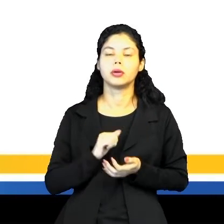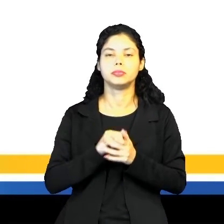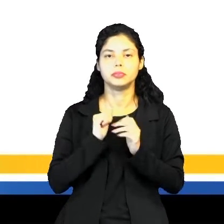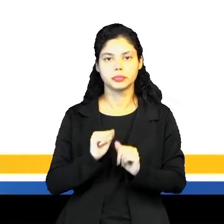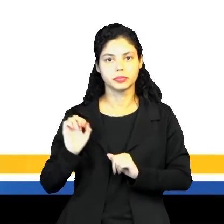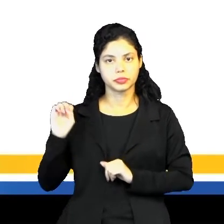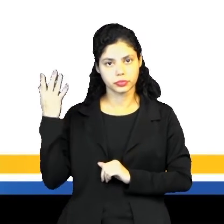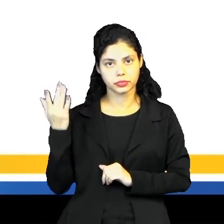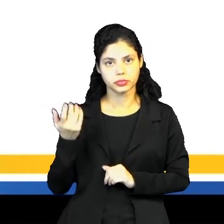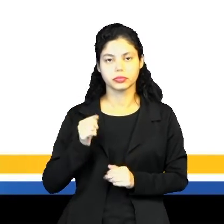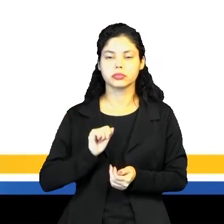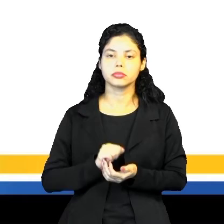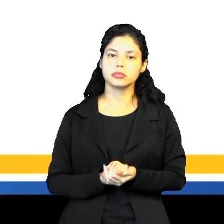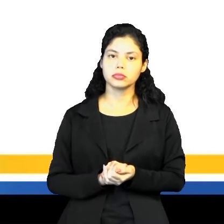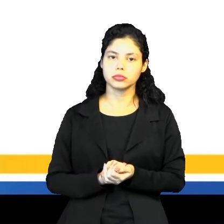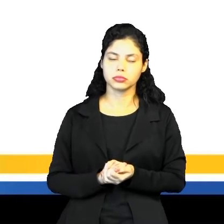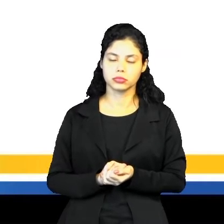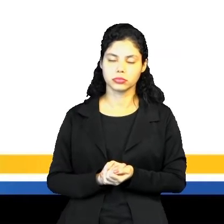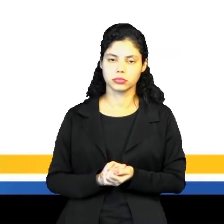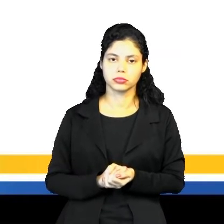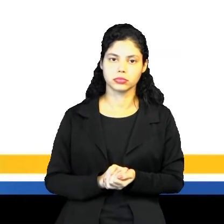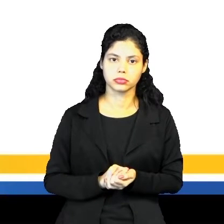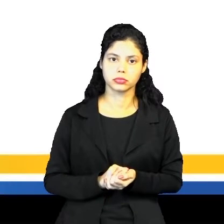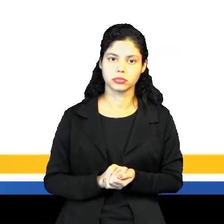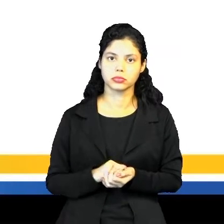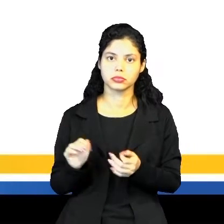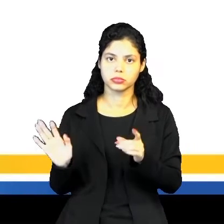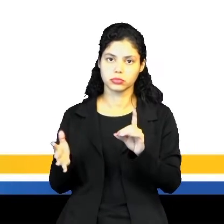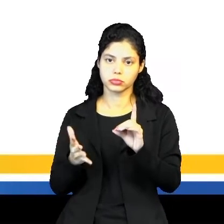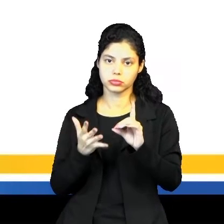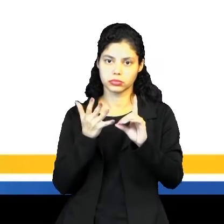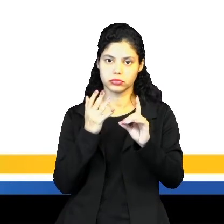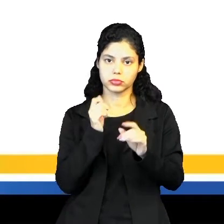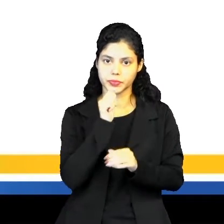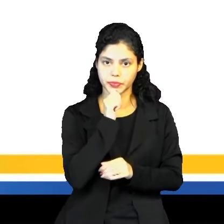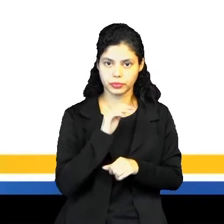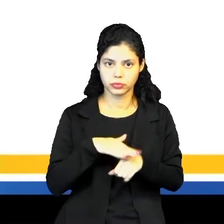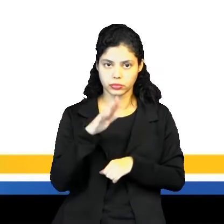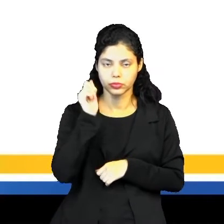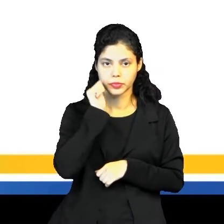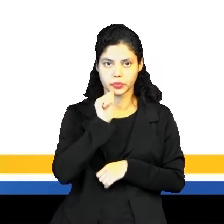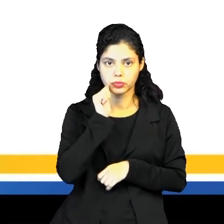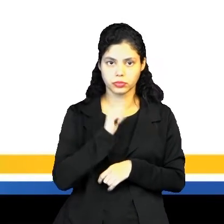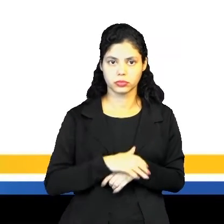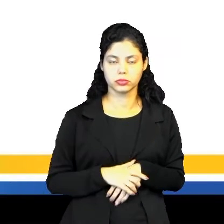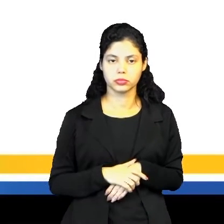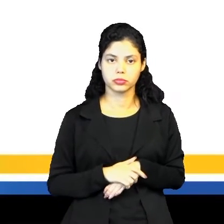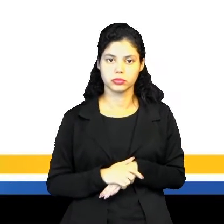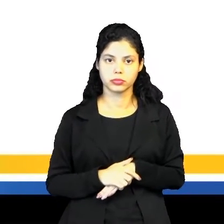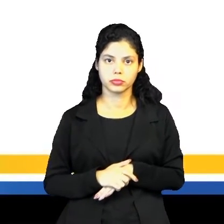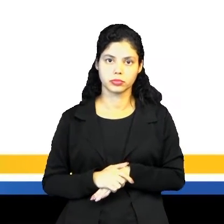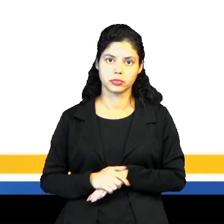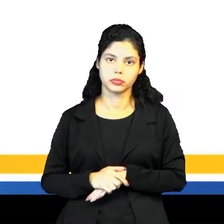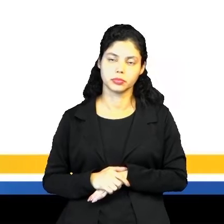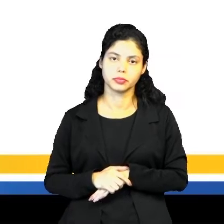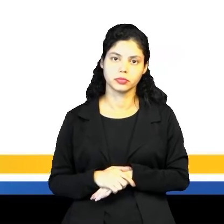queimar, tá? Então ele vai exaltando a figura feminina,